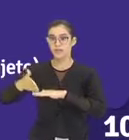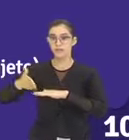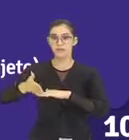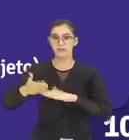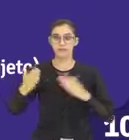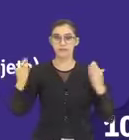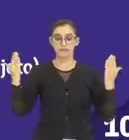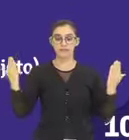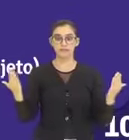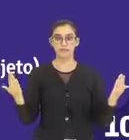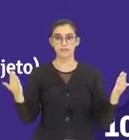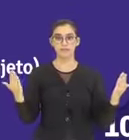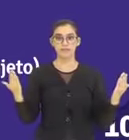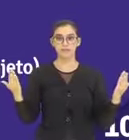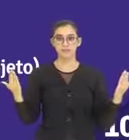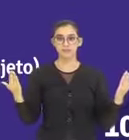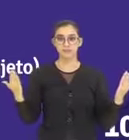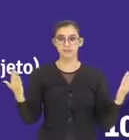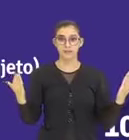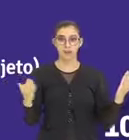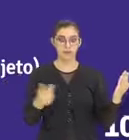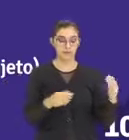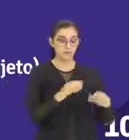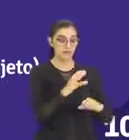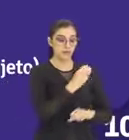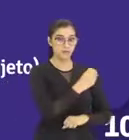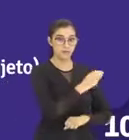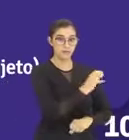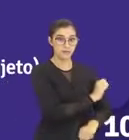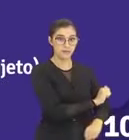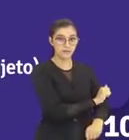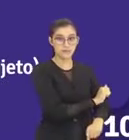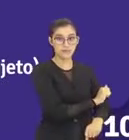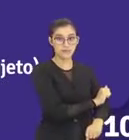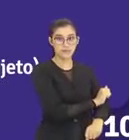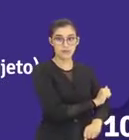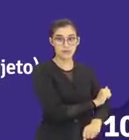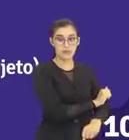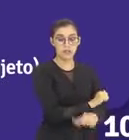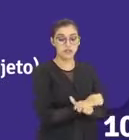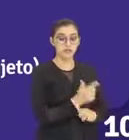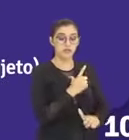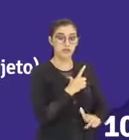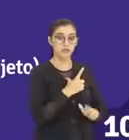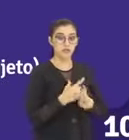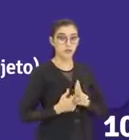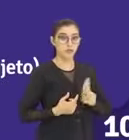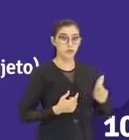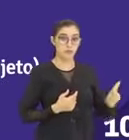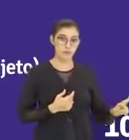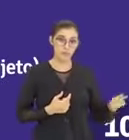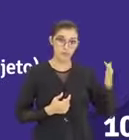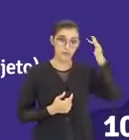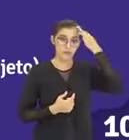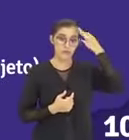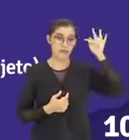ciência antiga também era chamada de filosofia. Ela não fazia experiência e ela